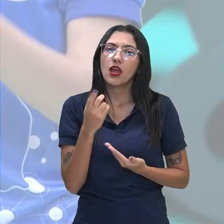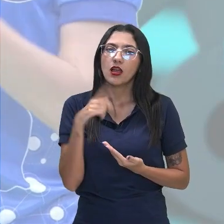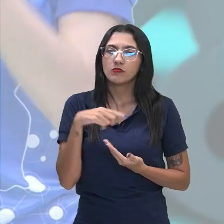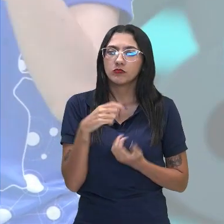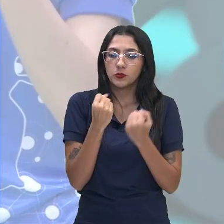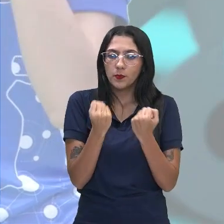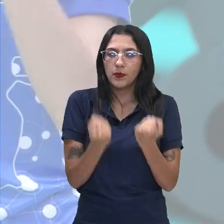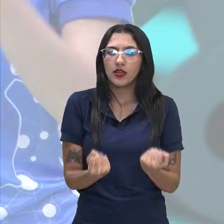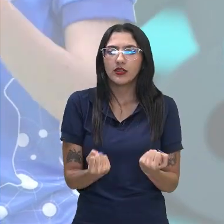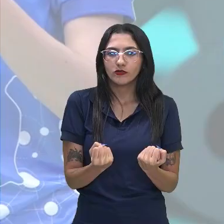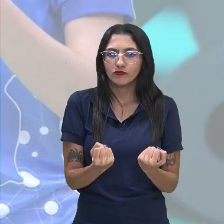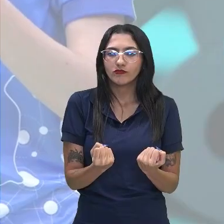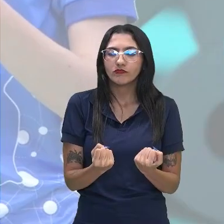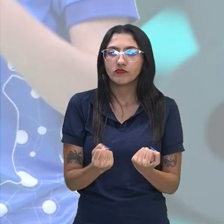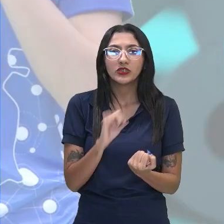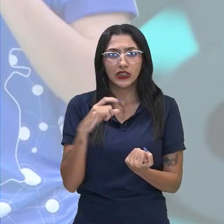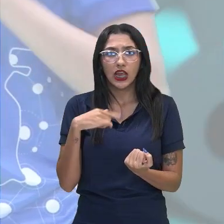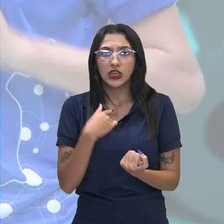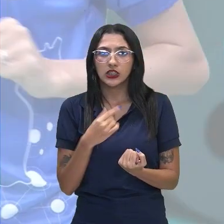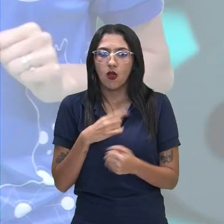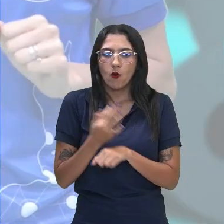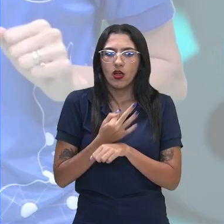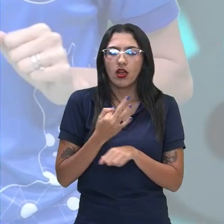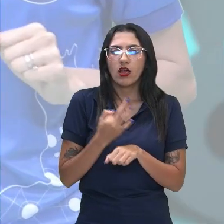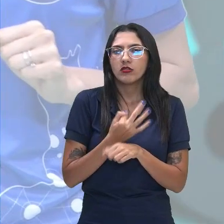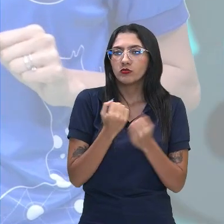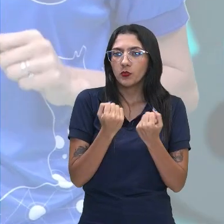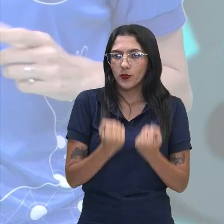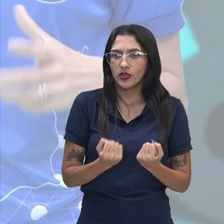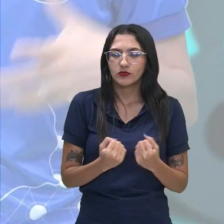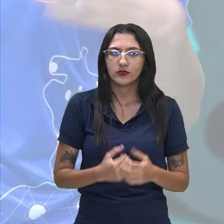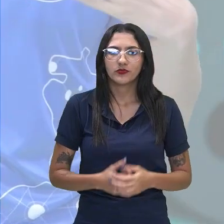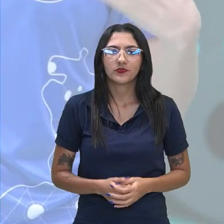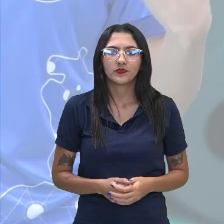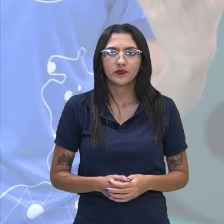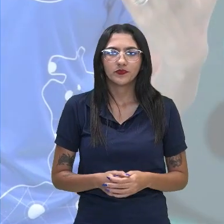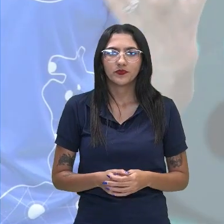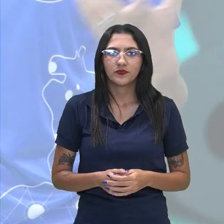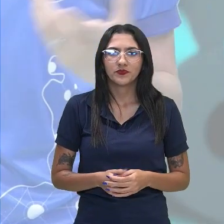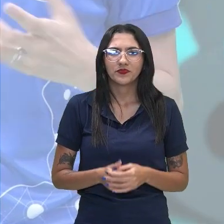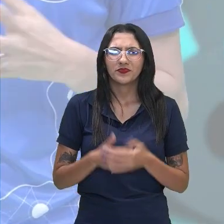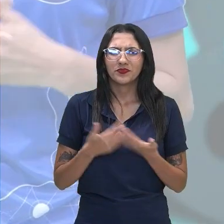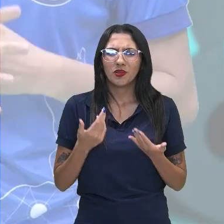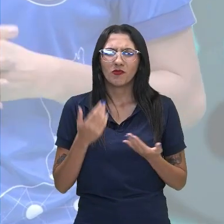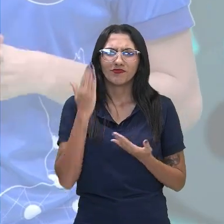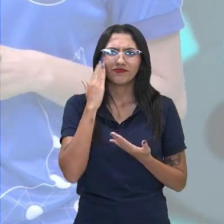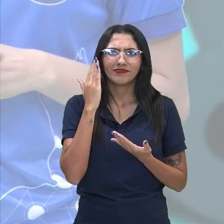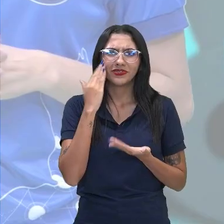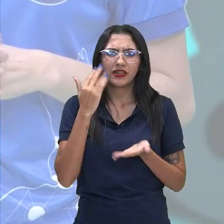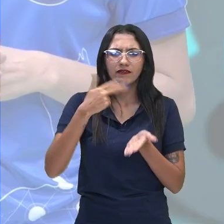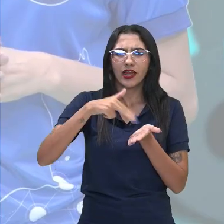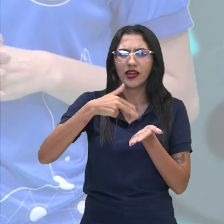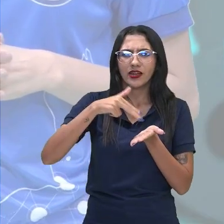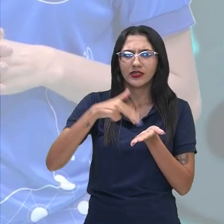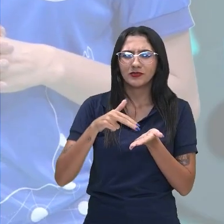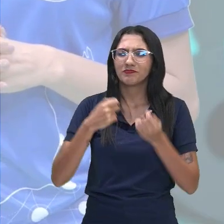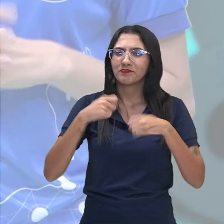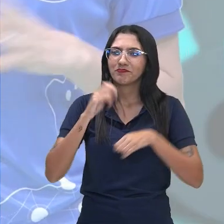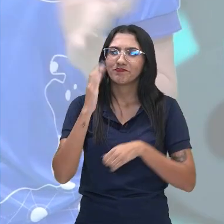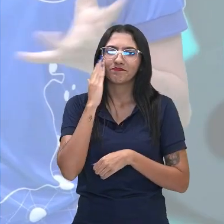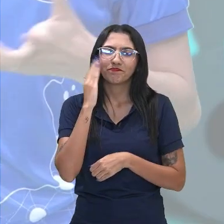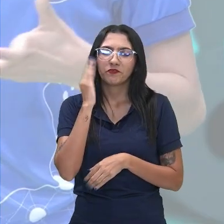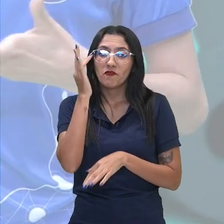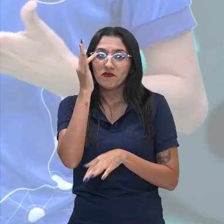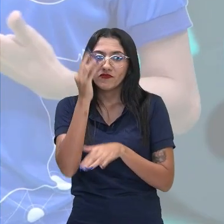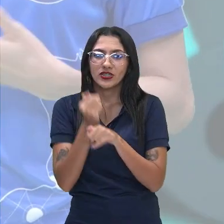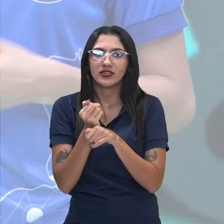ou seja, a resistência. Você não imaginava que para entender dança e corpo também ia precisar entender física. Olha